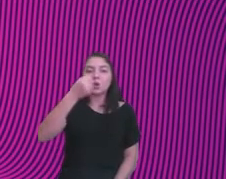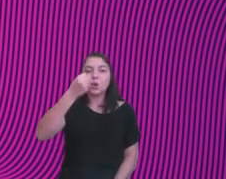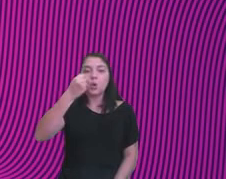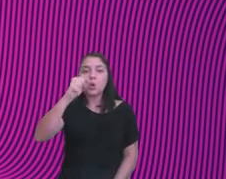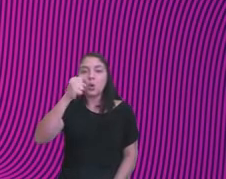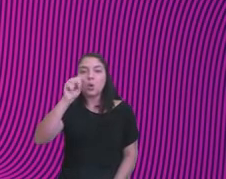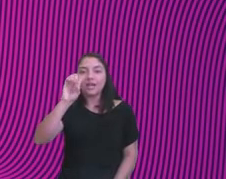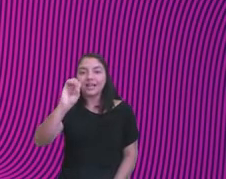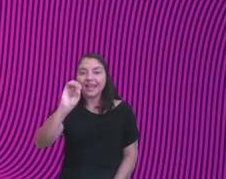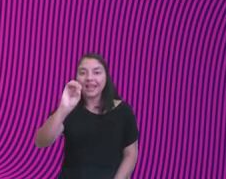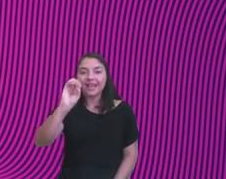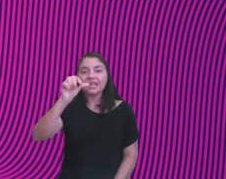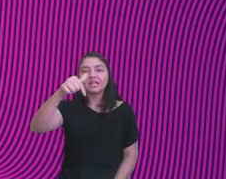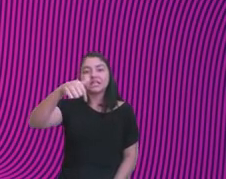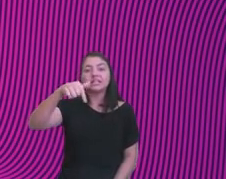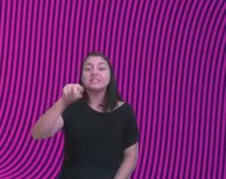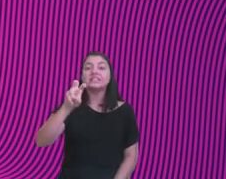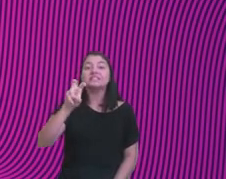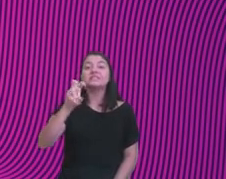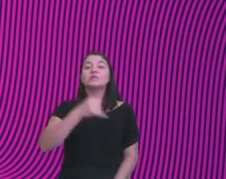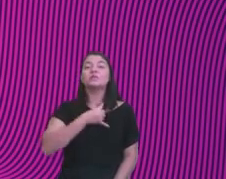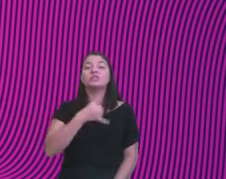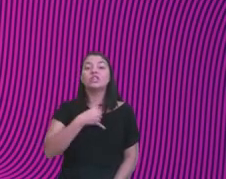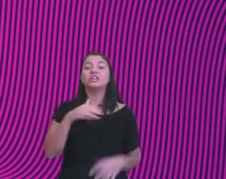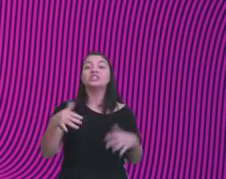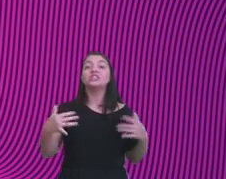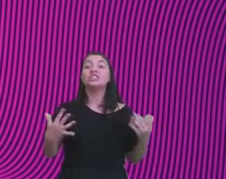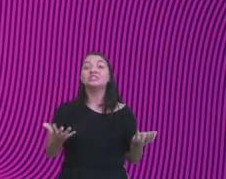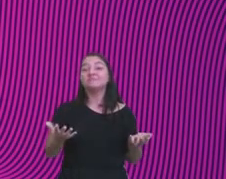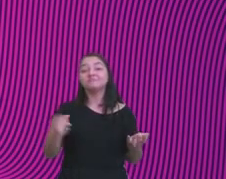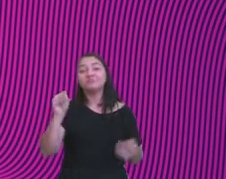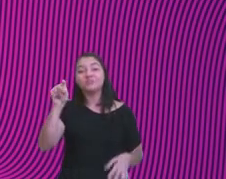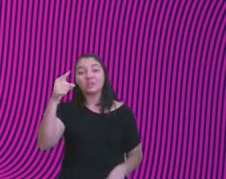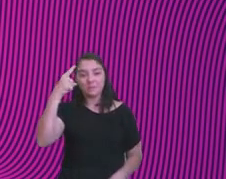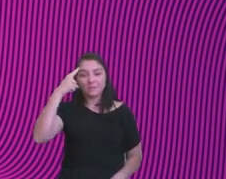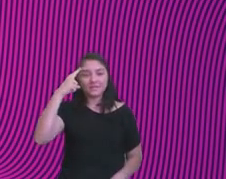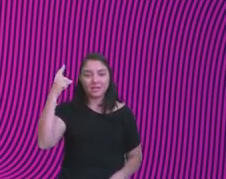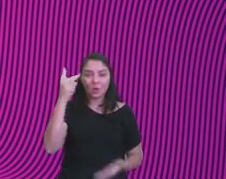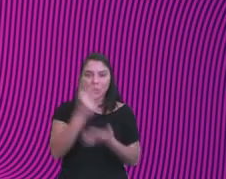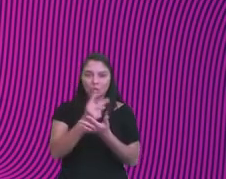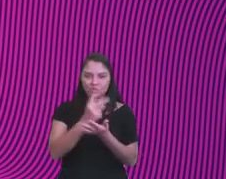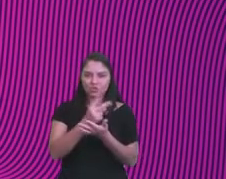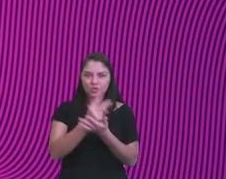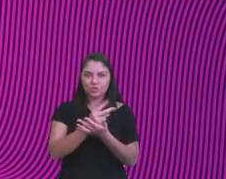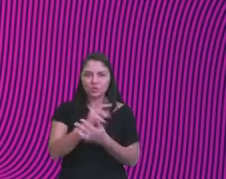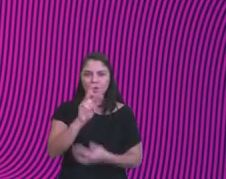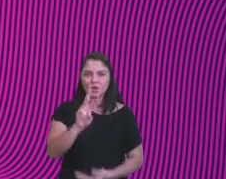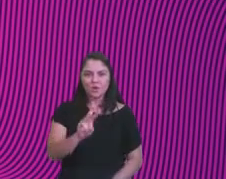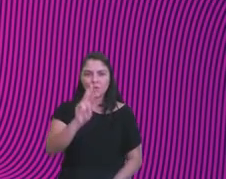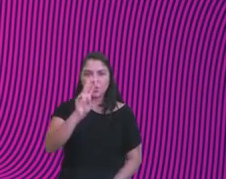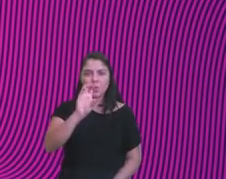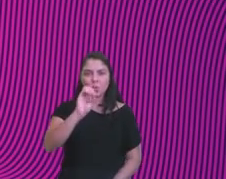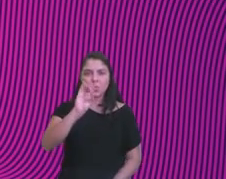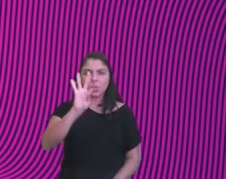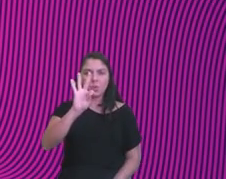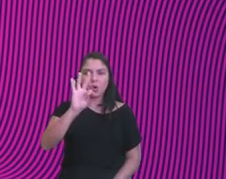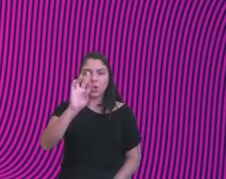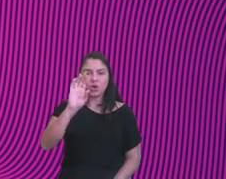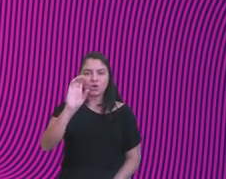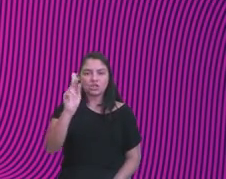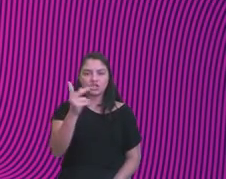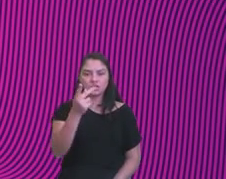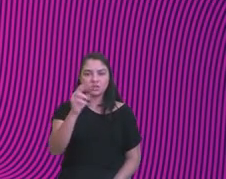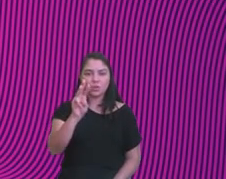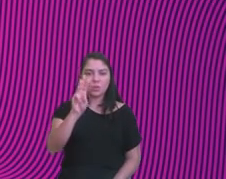75 anos, você pensaria em manter o watch and wait? Eu acho que é